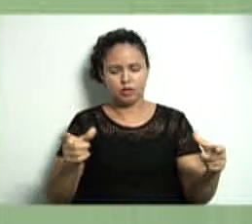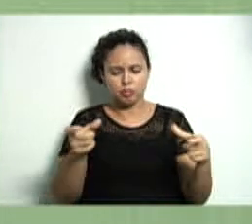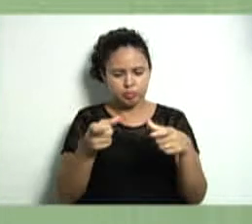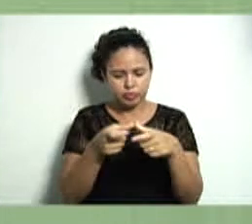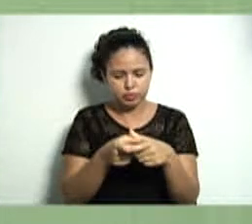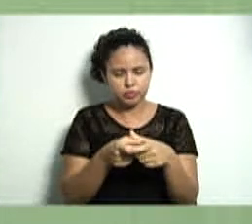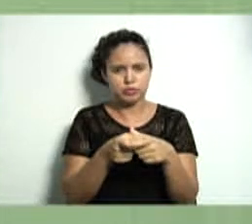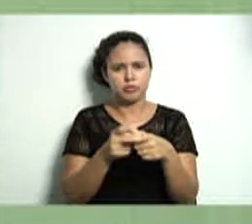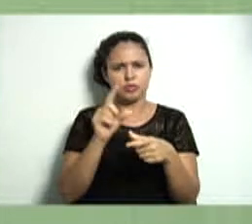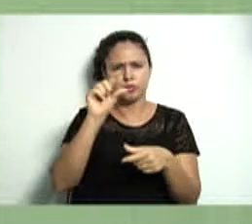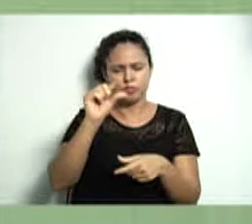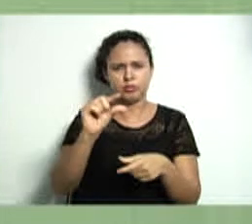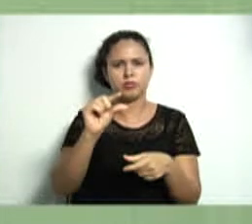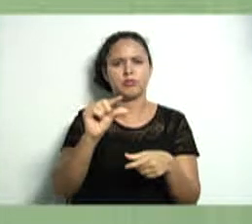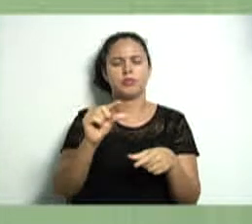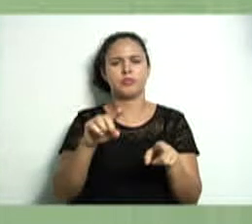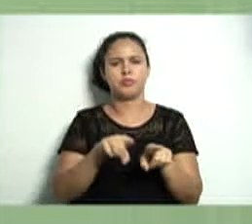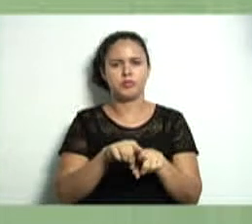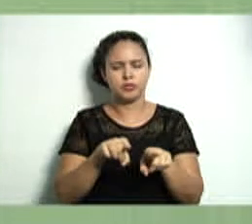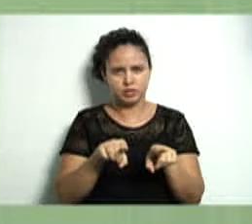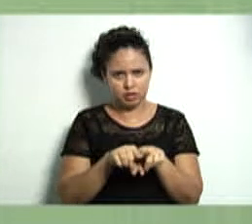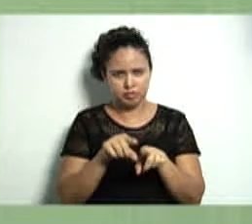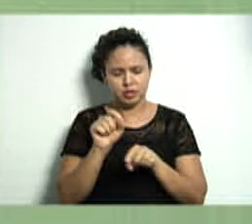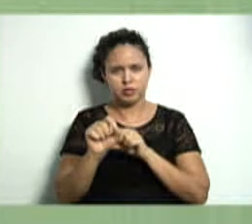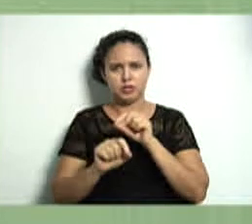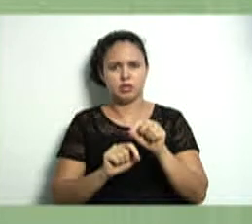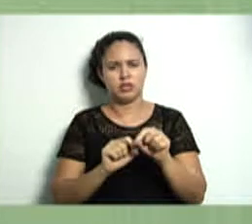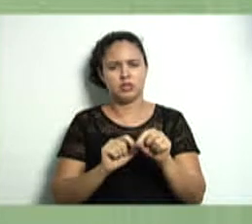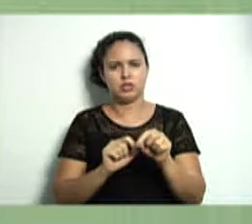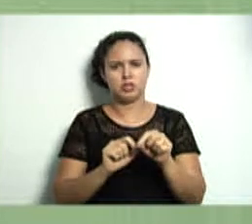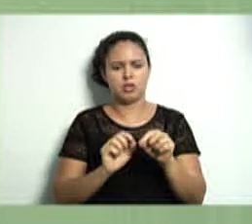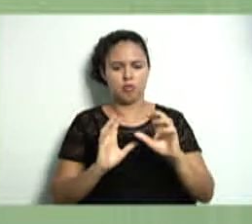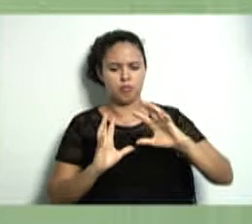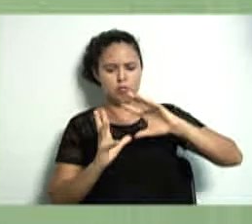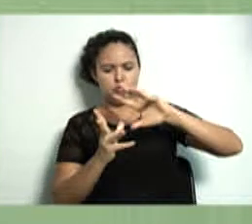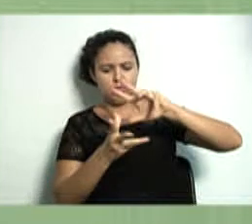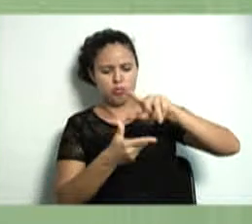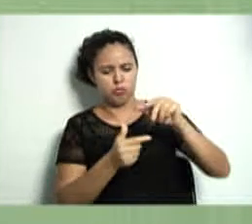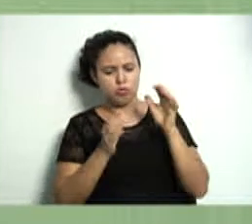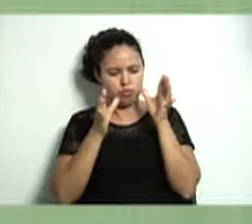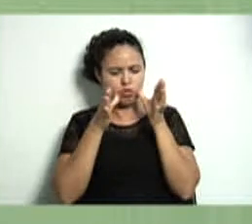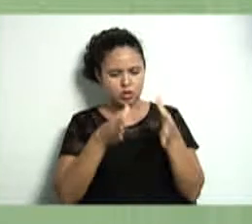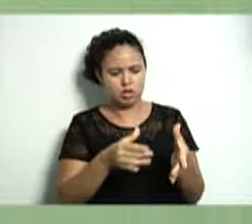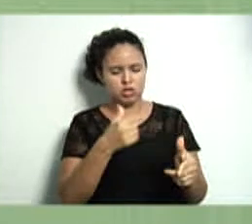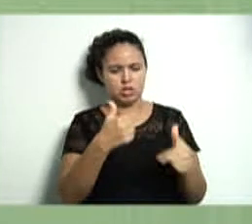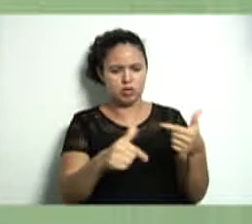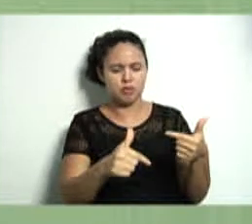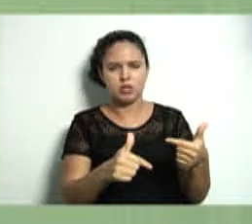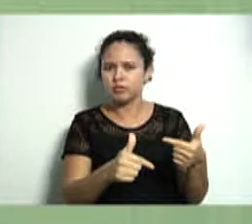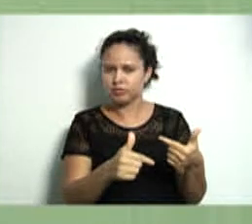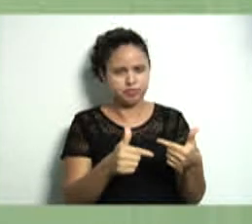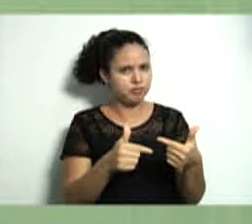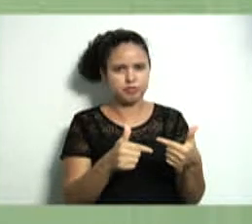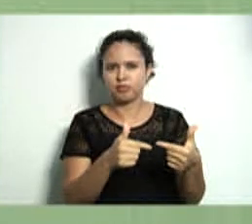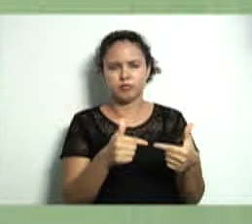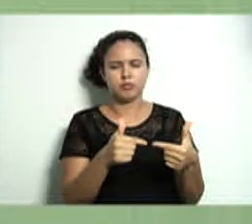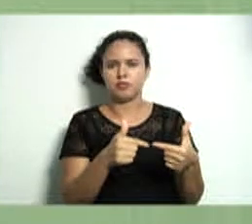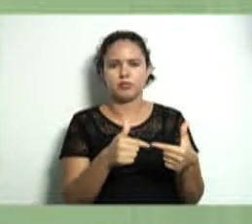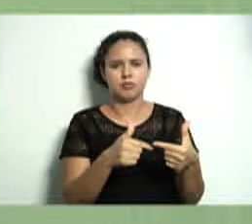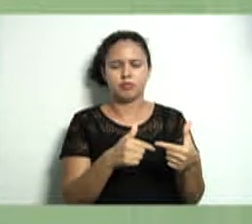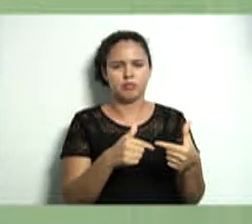pouco, né? Tanto que fala que elas não têm um mundo do trabalho, elas são